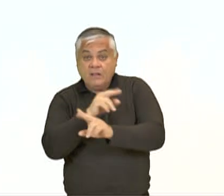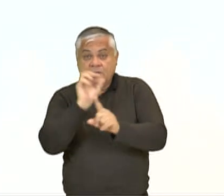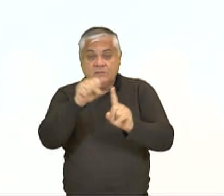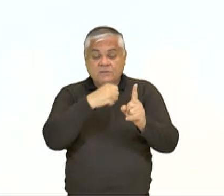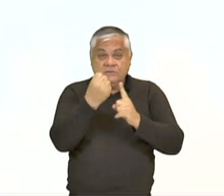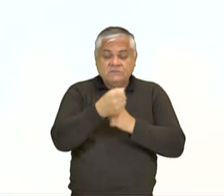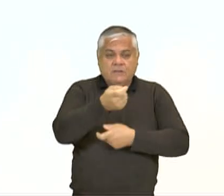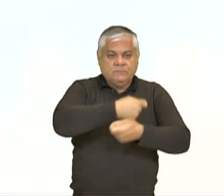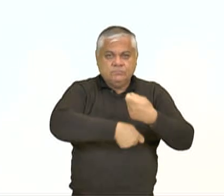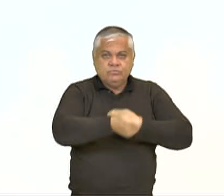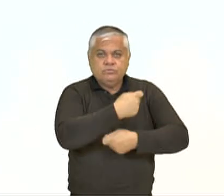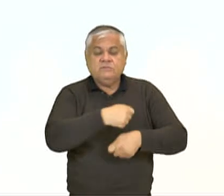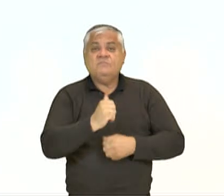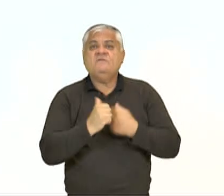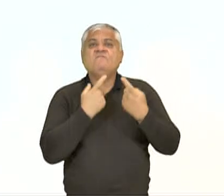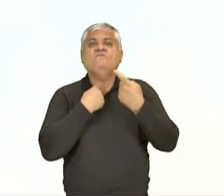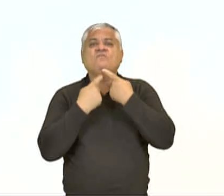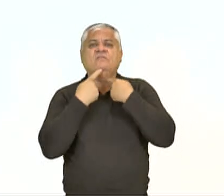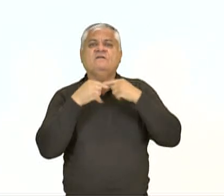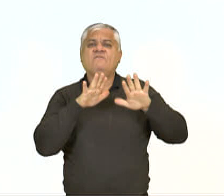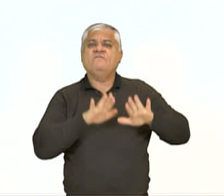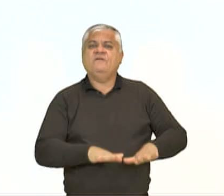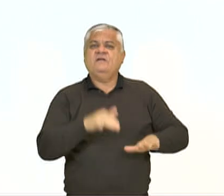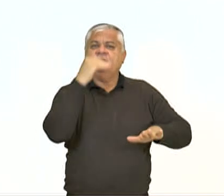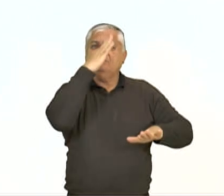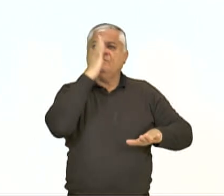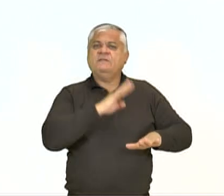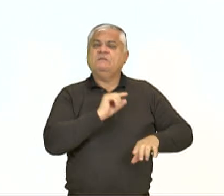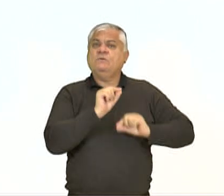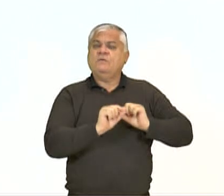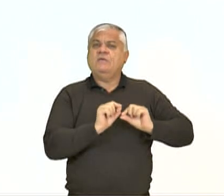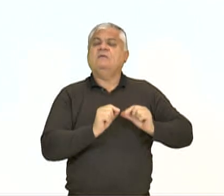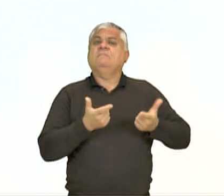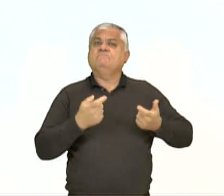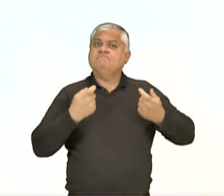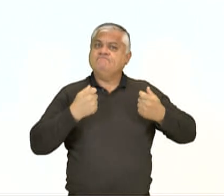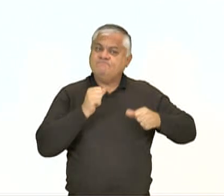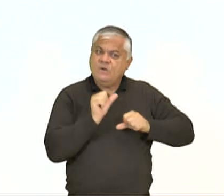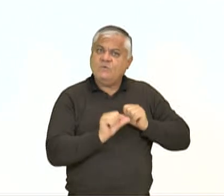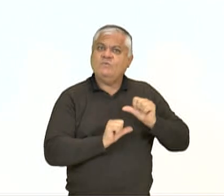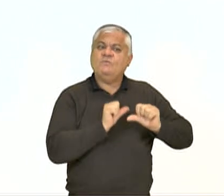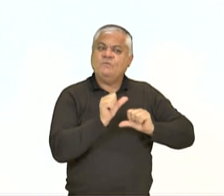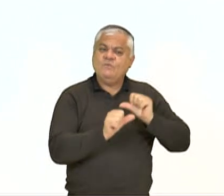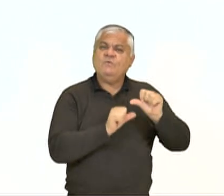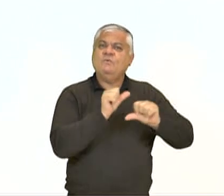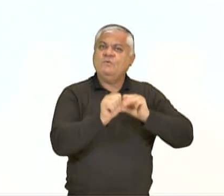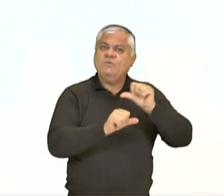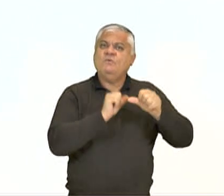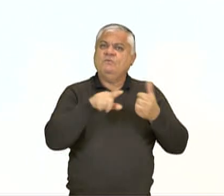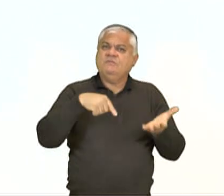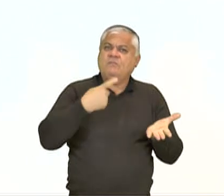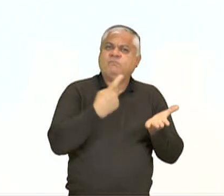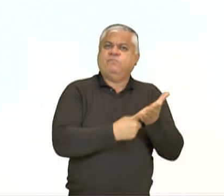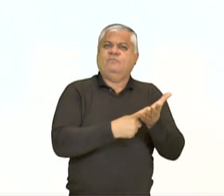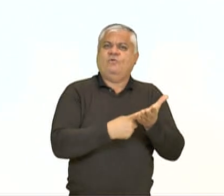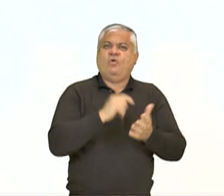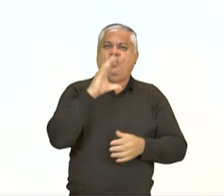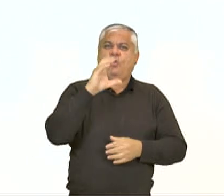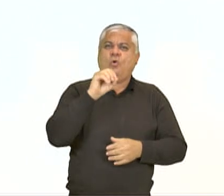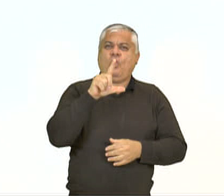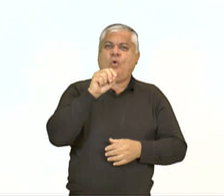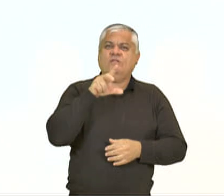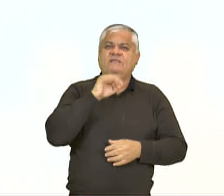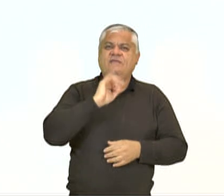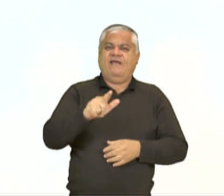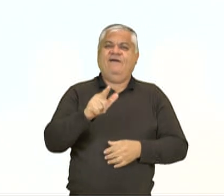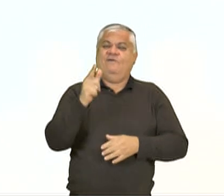o desejo de permanecer no Brasil vão acabar alterando, né, a lógica do pacto colonial. Inclusive,